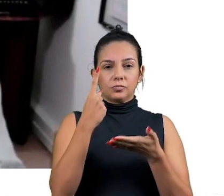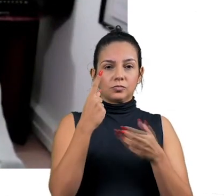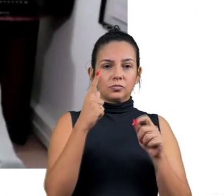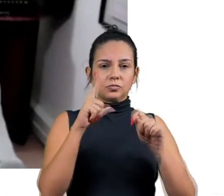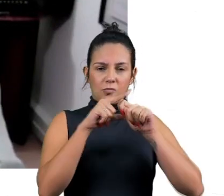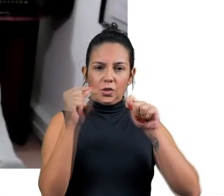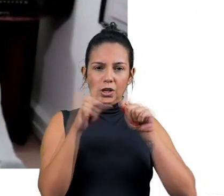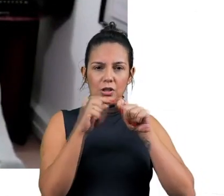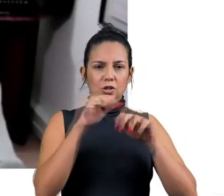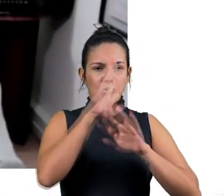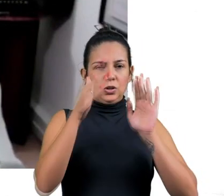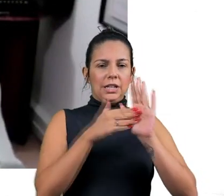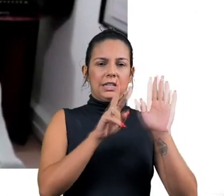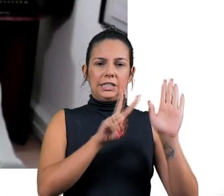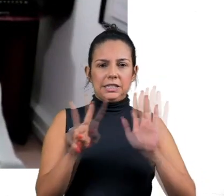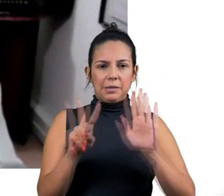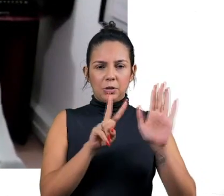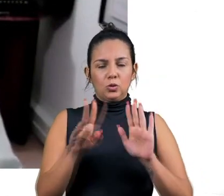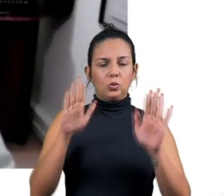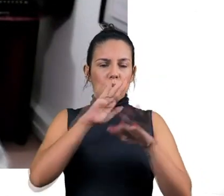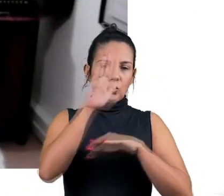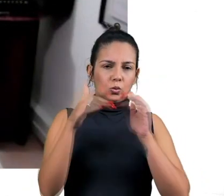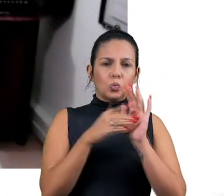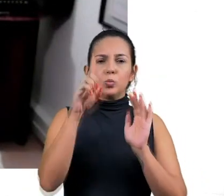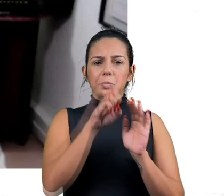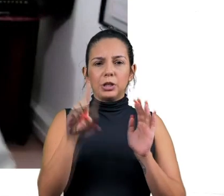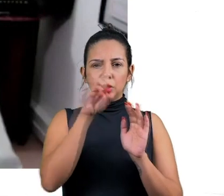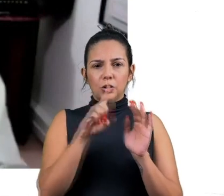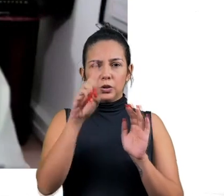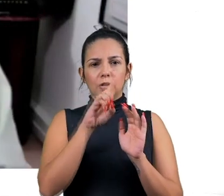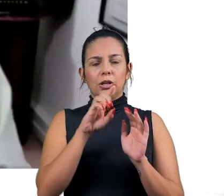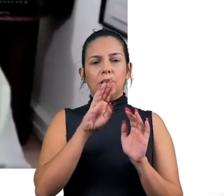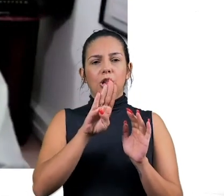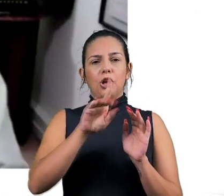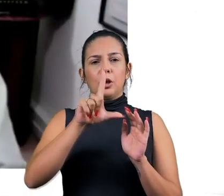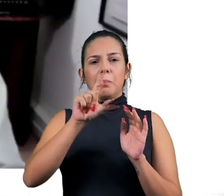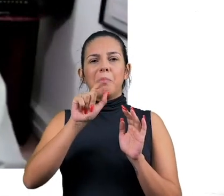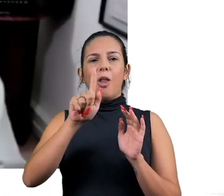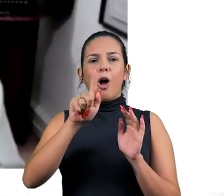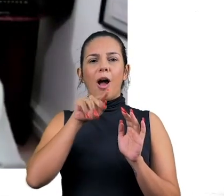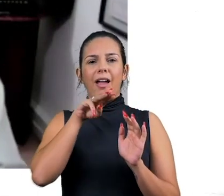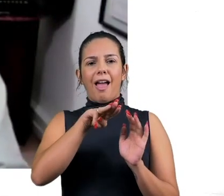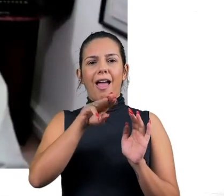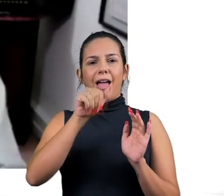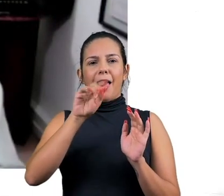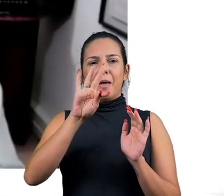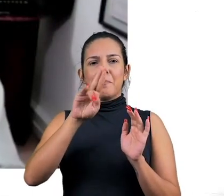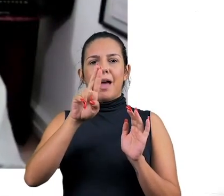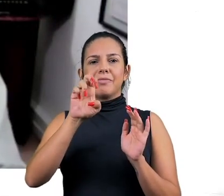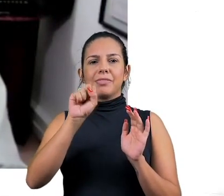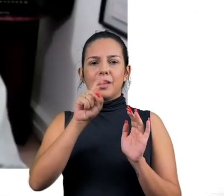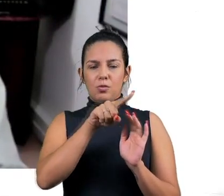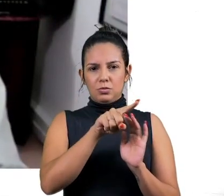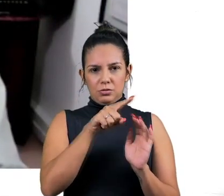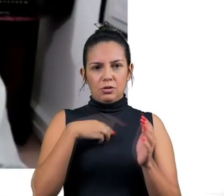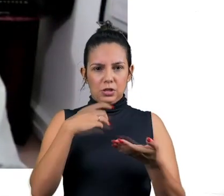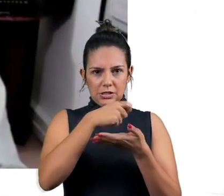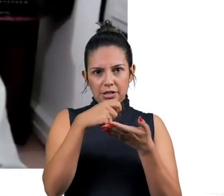artigo toda semana, todo domingo, para o blog do Matheus Leitão. Parou quando ele migrou